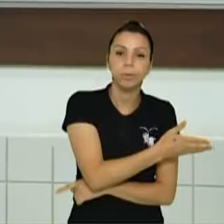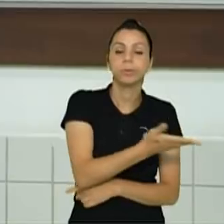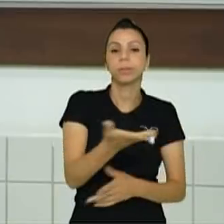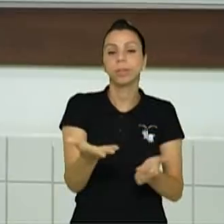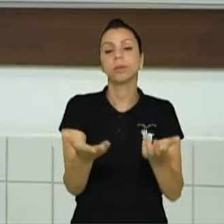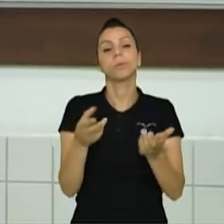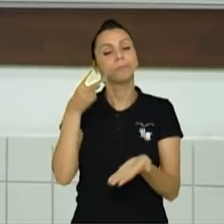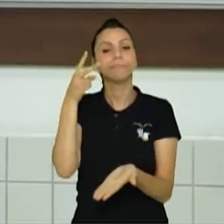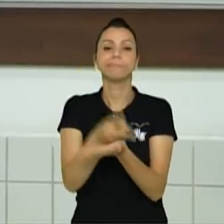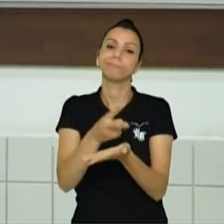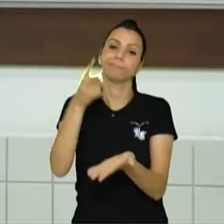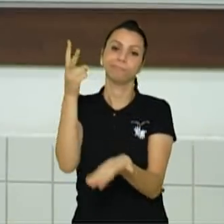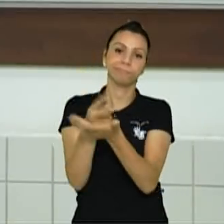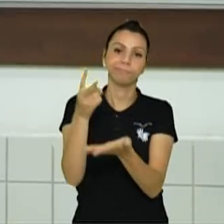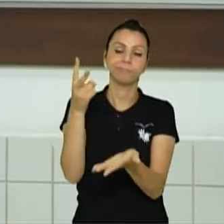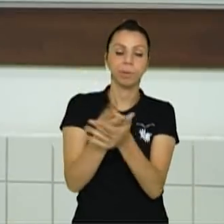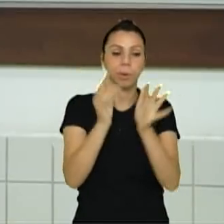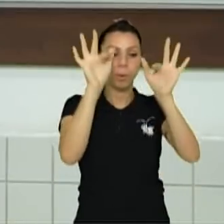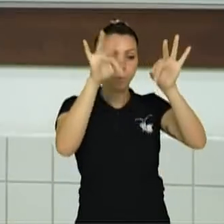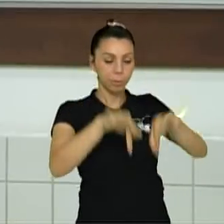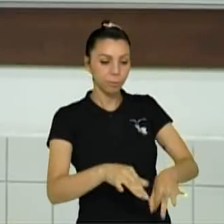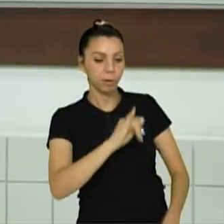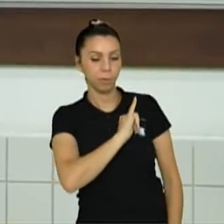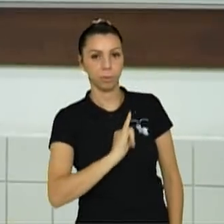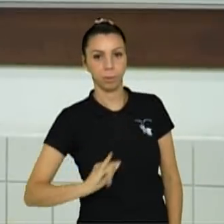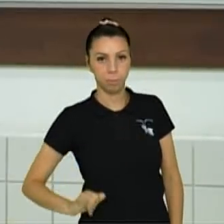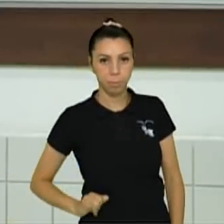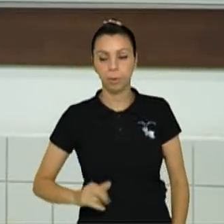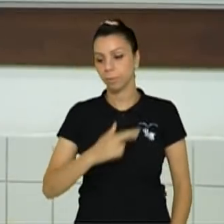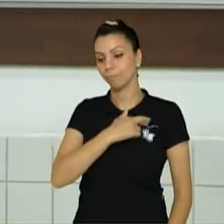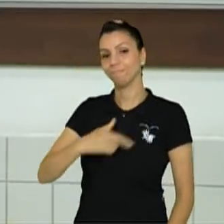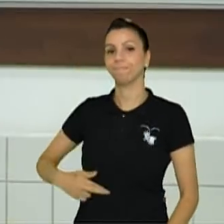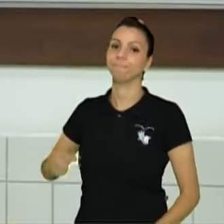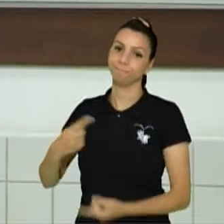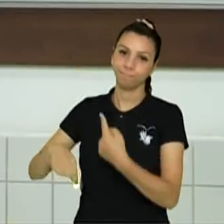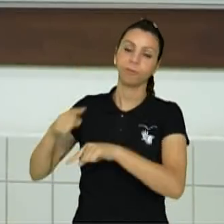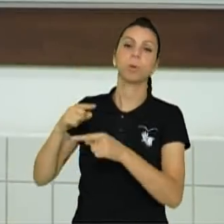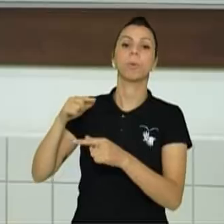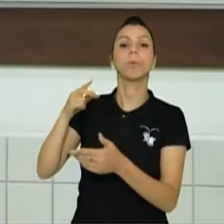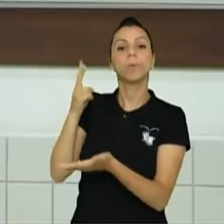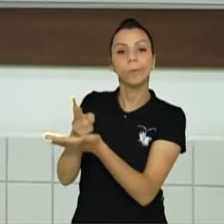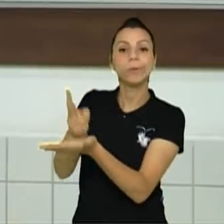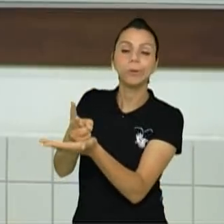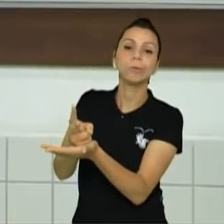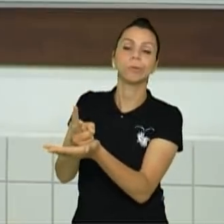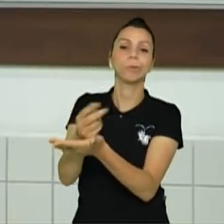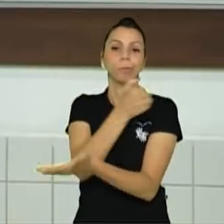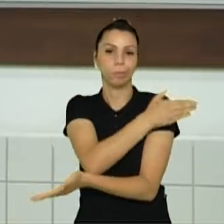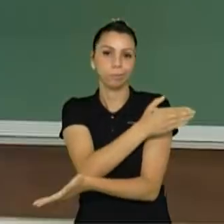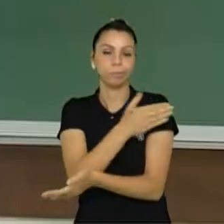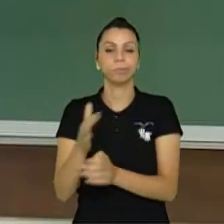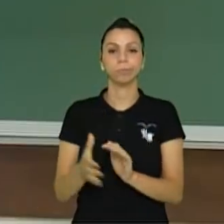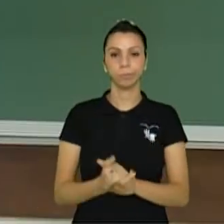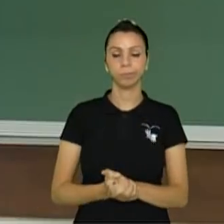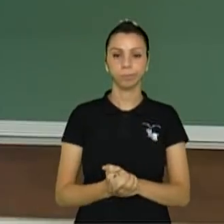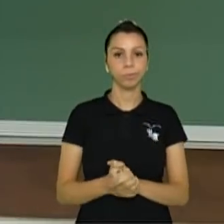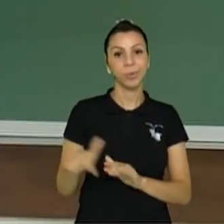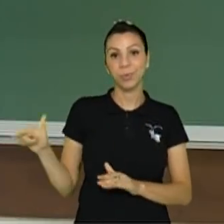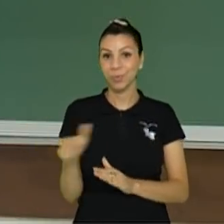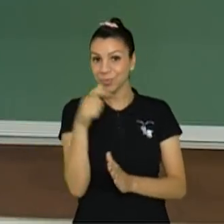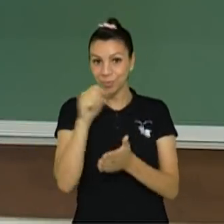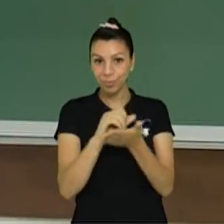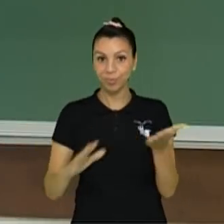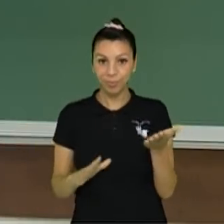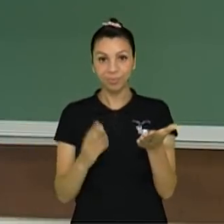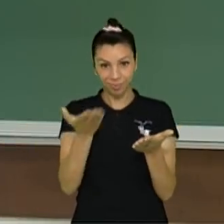acabou permanecendo do final do Império para a República, certo? Agora uma outra atividade,